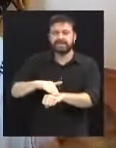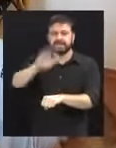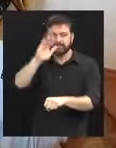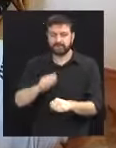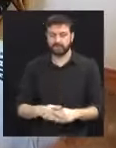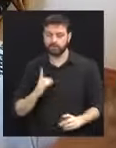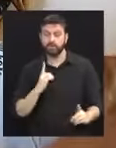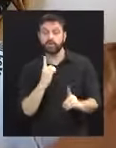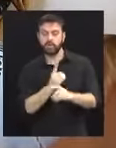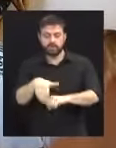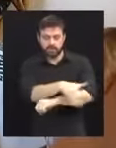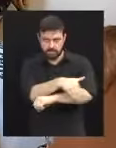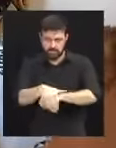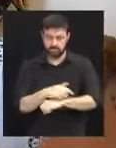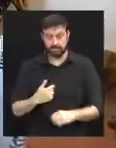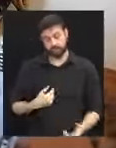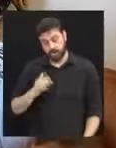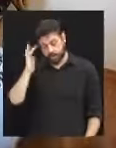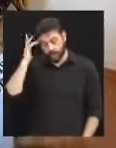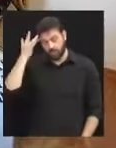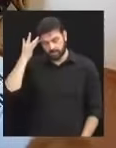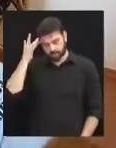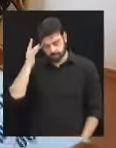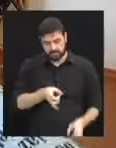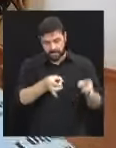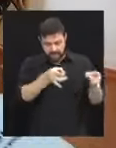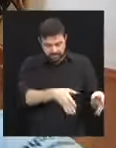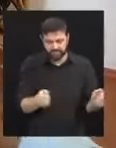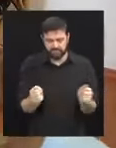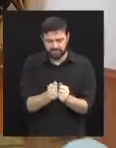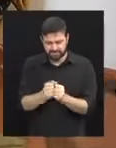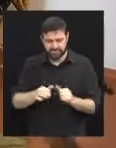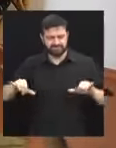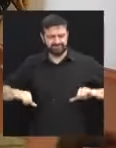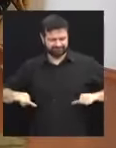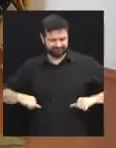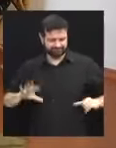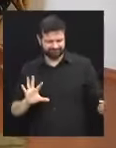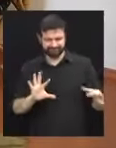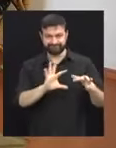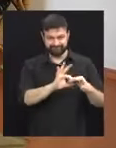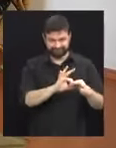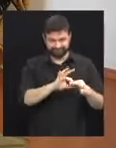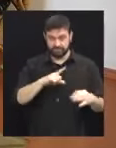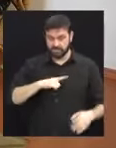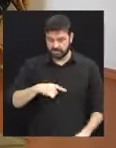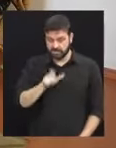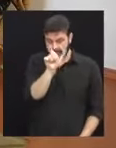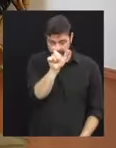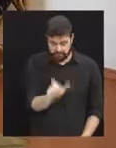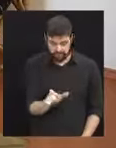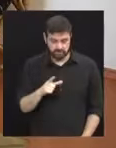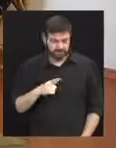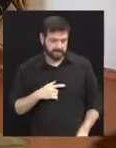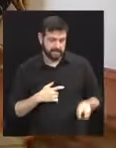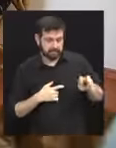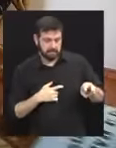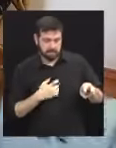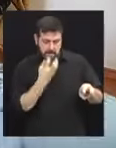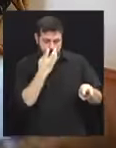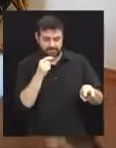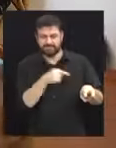quando vão pra rua? O abandono, ele anda de mão dada com o maltrato, né? Existem animais que têm donos, mas eles sofrem um abandono dentro